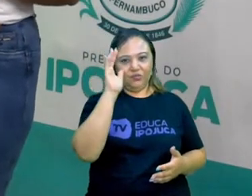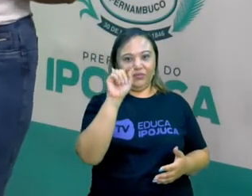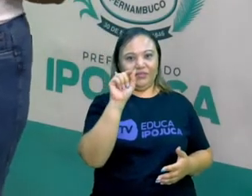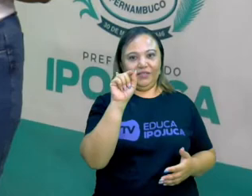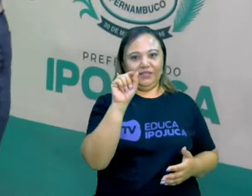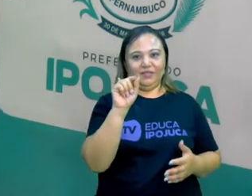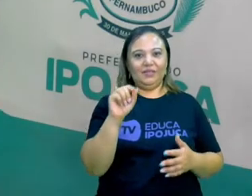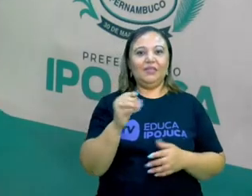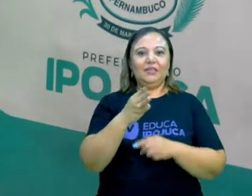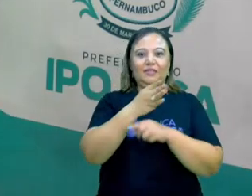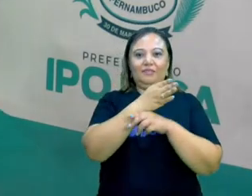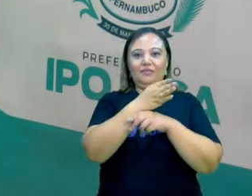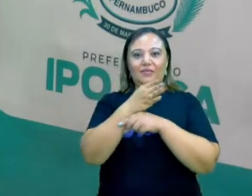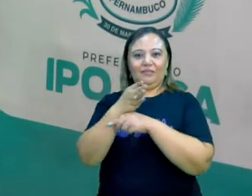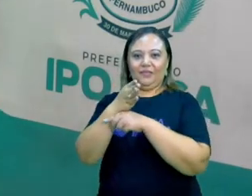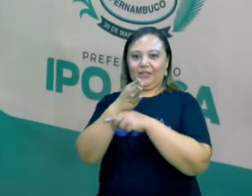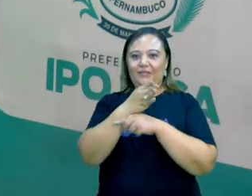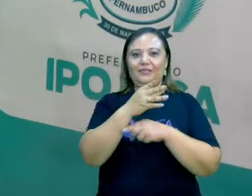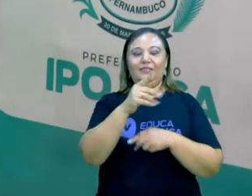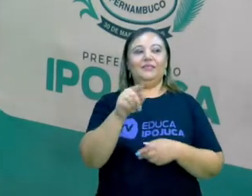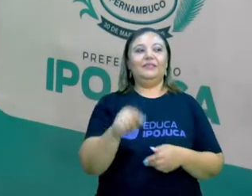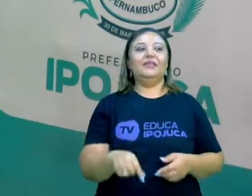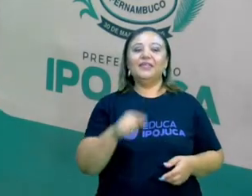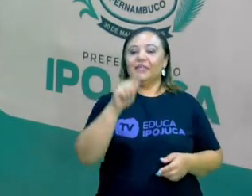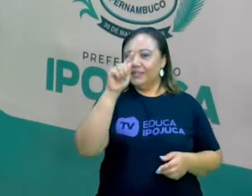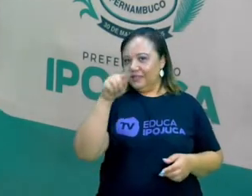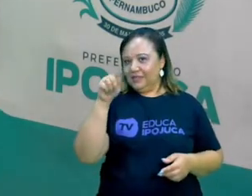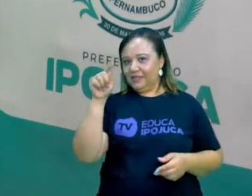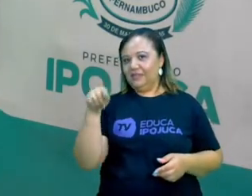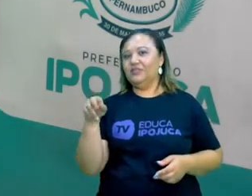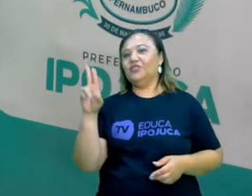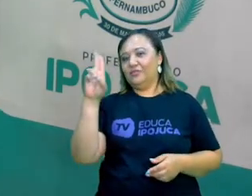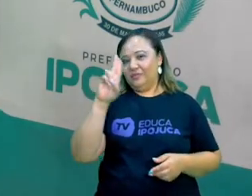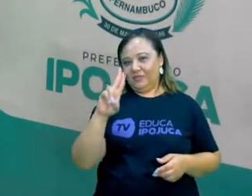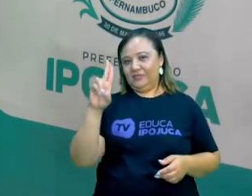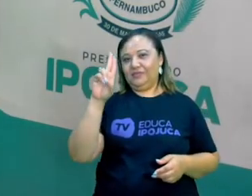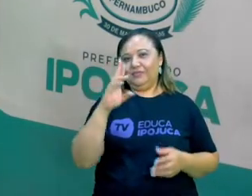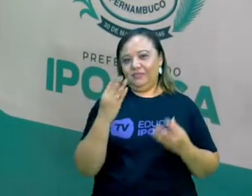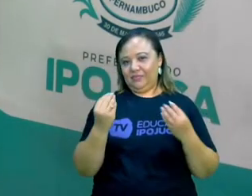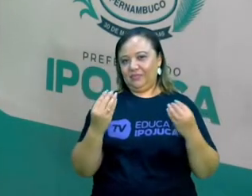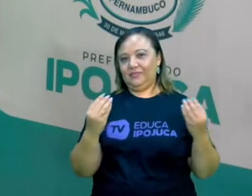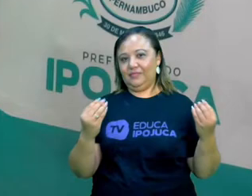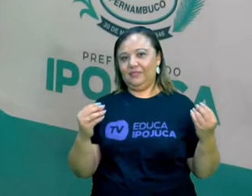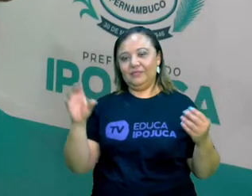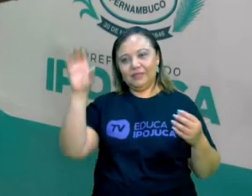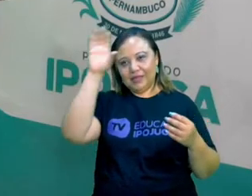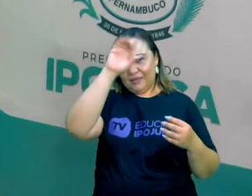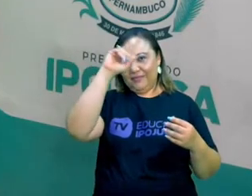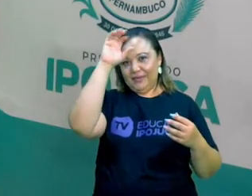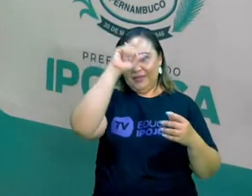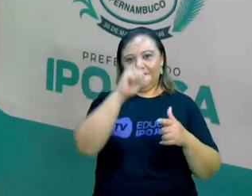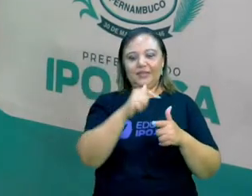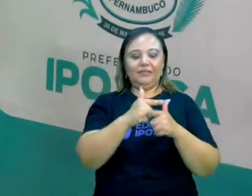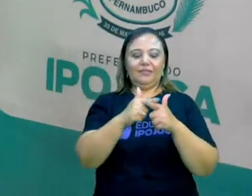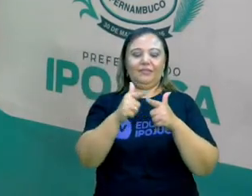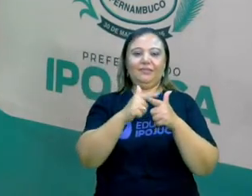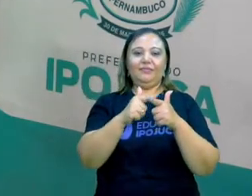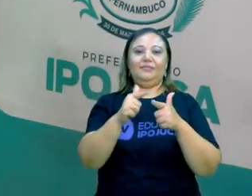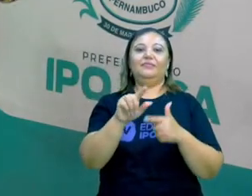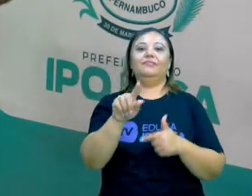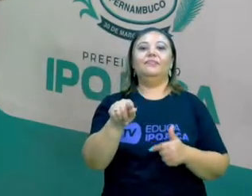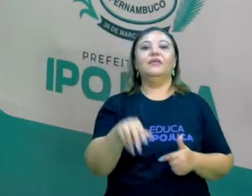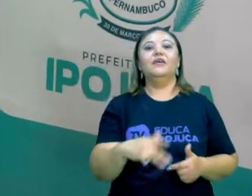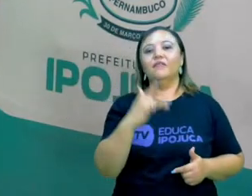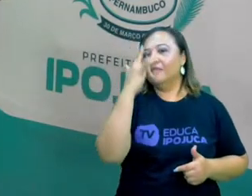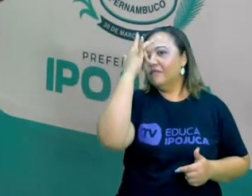vídeo? A gente utiliza muito esses tracinhos na escola, não é isso? Quando a gente está aprendendo a dividir, uma das maneiras